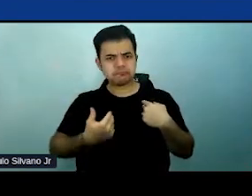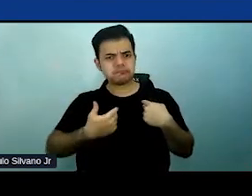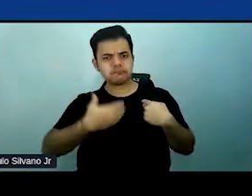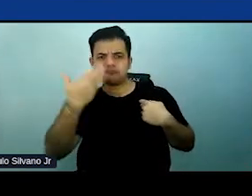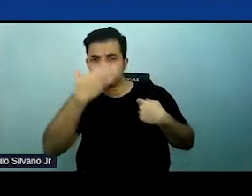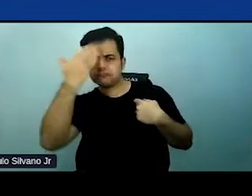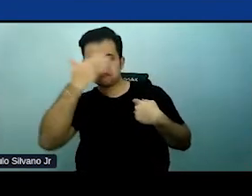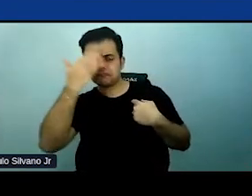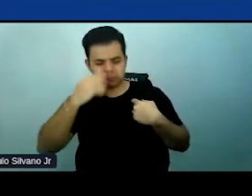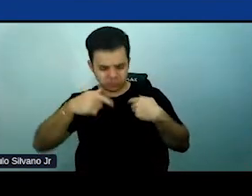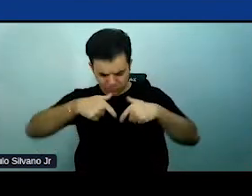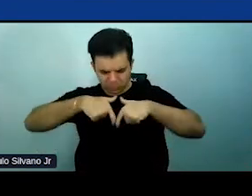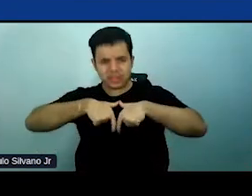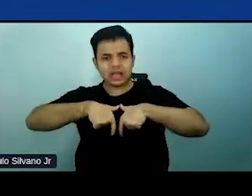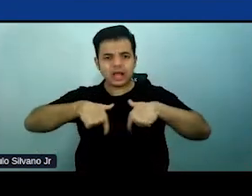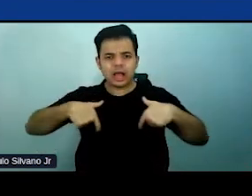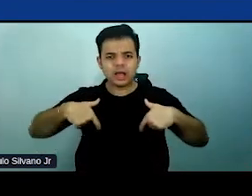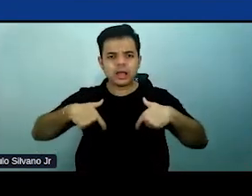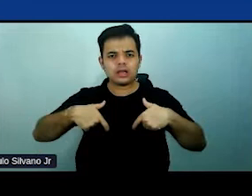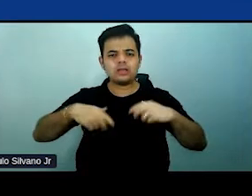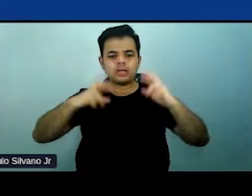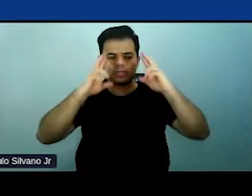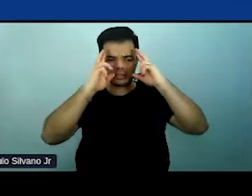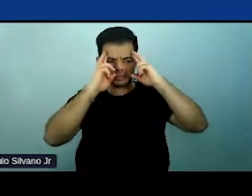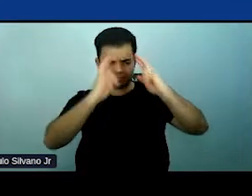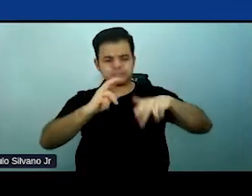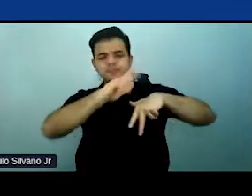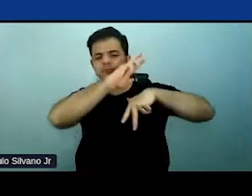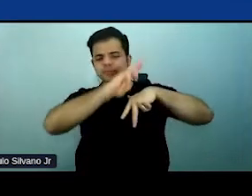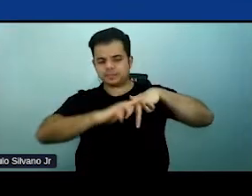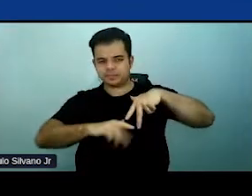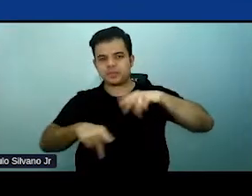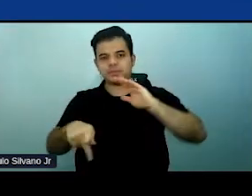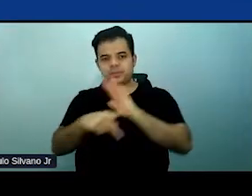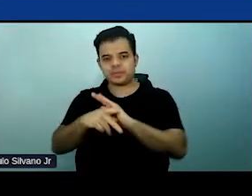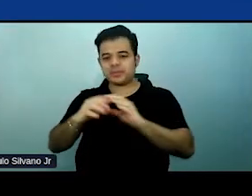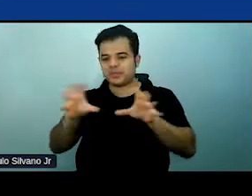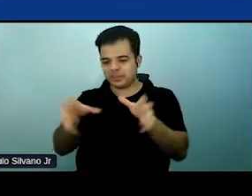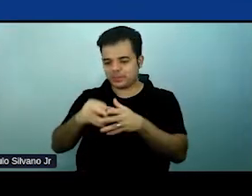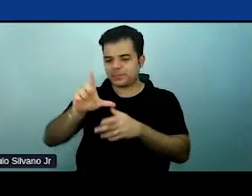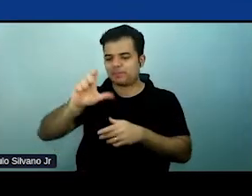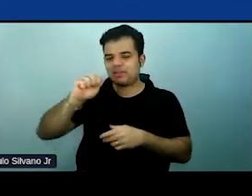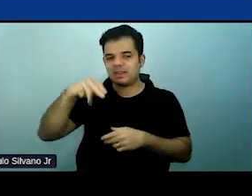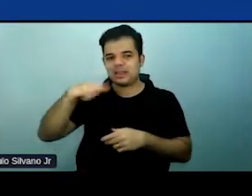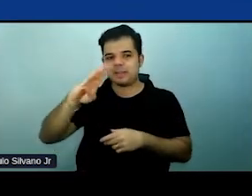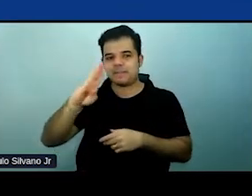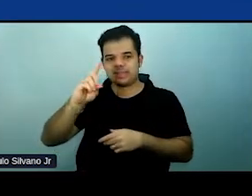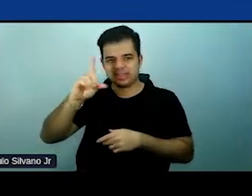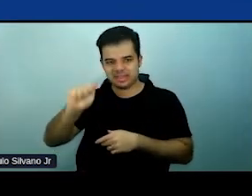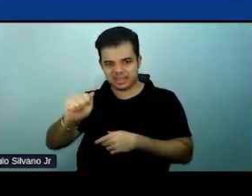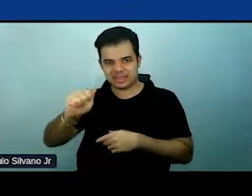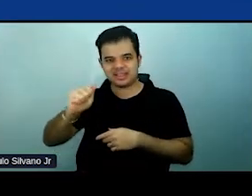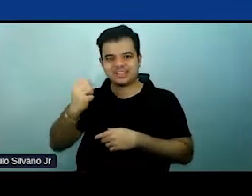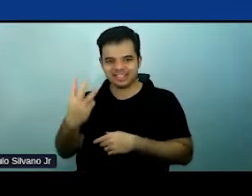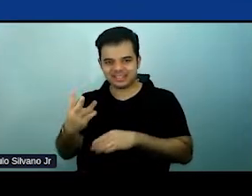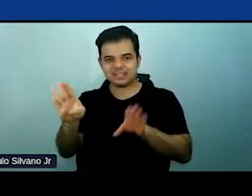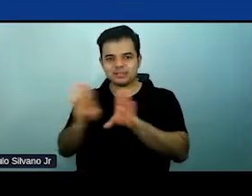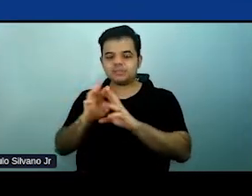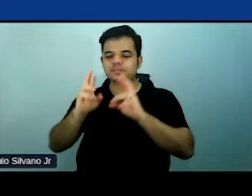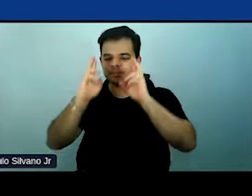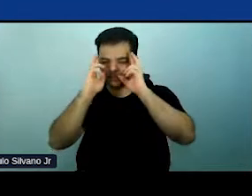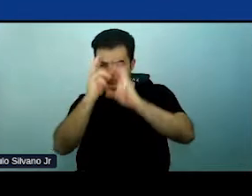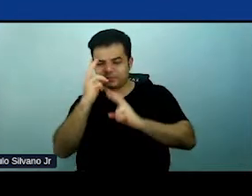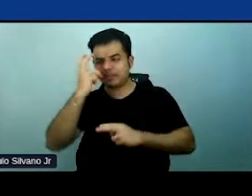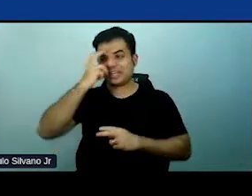mas respeitamos diversidade, né, da Lambda, uma camisa de diversidade da Lambda, respeitar é